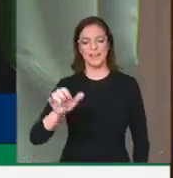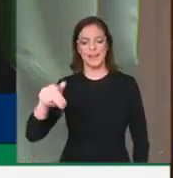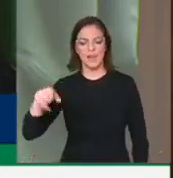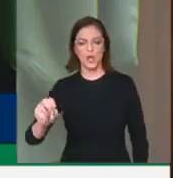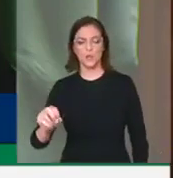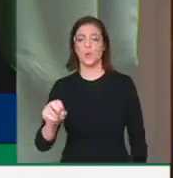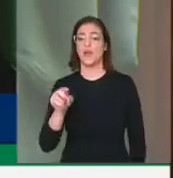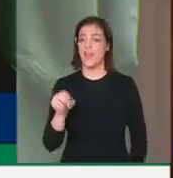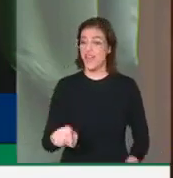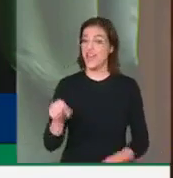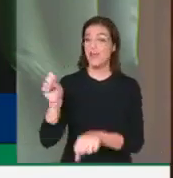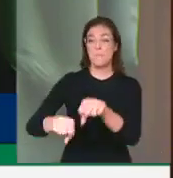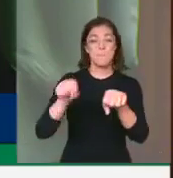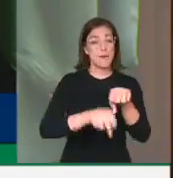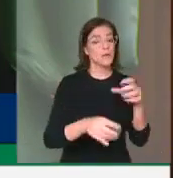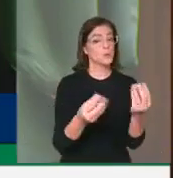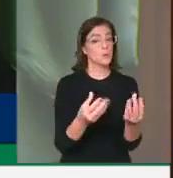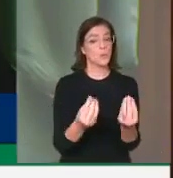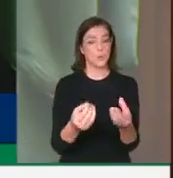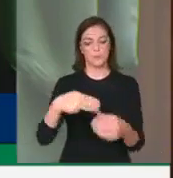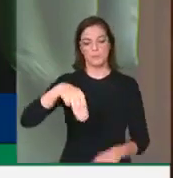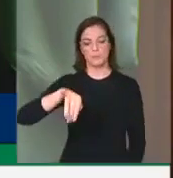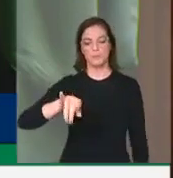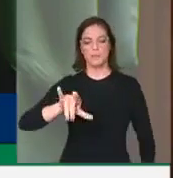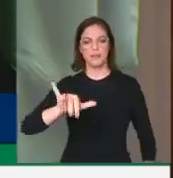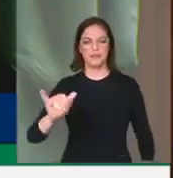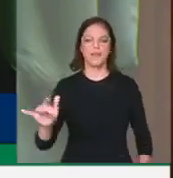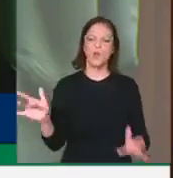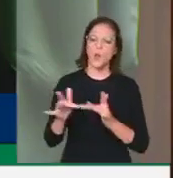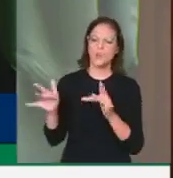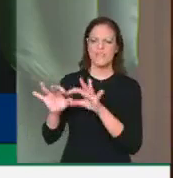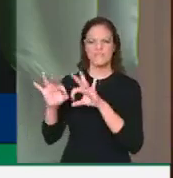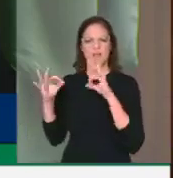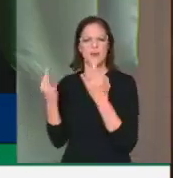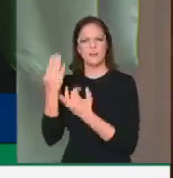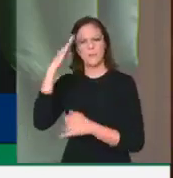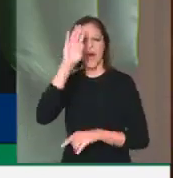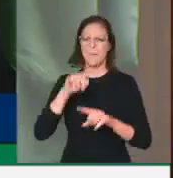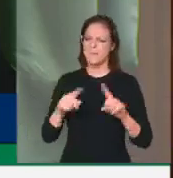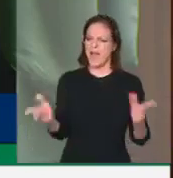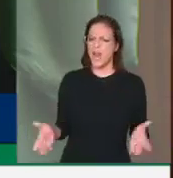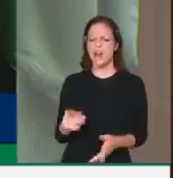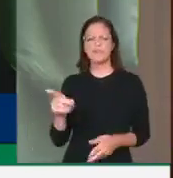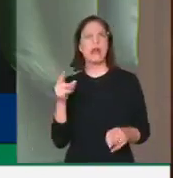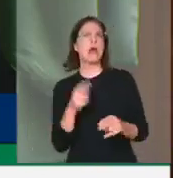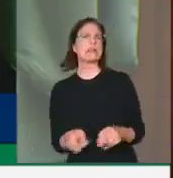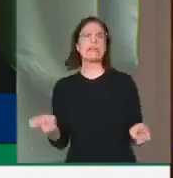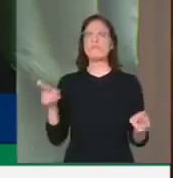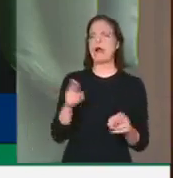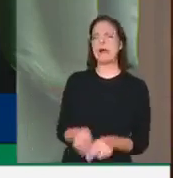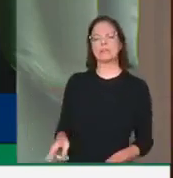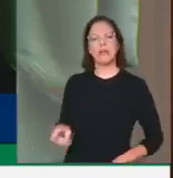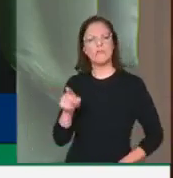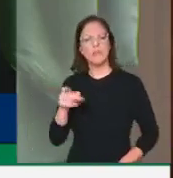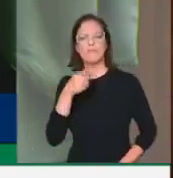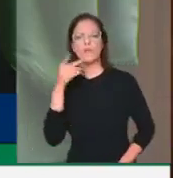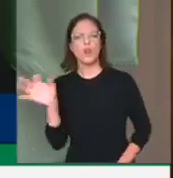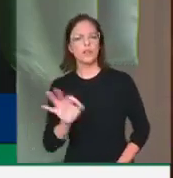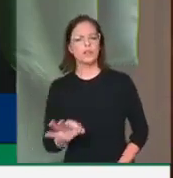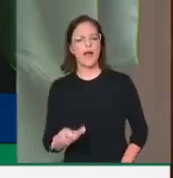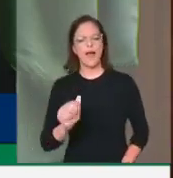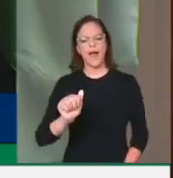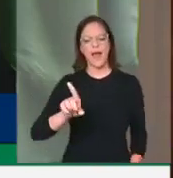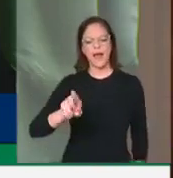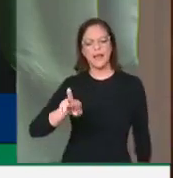vínculos concretos com a família Bolsonaro, o senhor vem querer desviar o foco. O senhor não incluiu o Adriano na lista